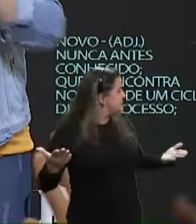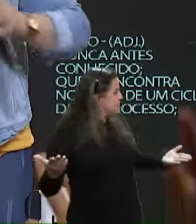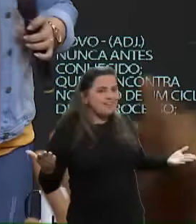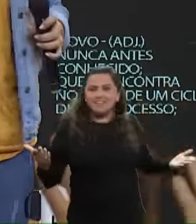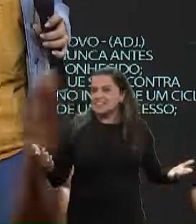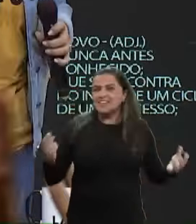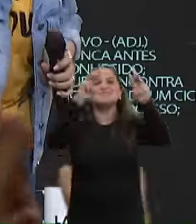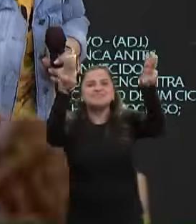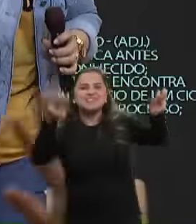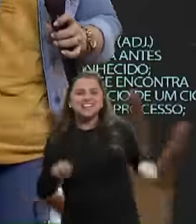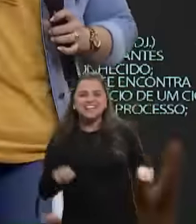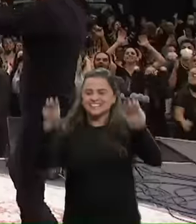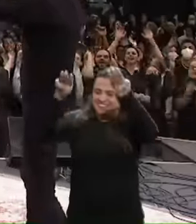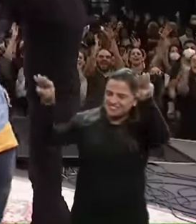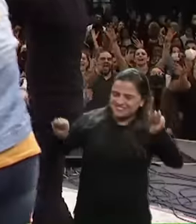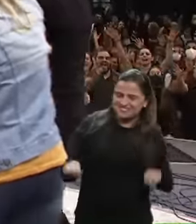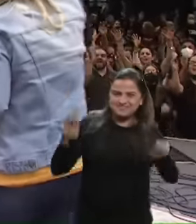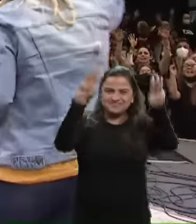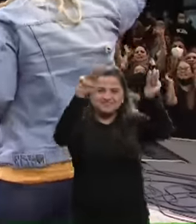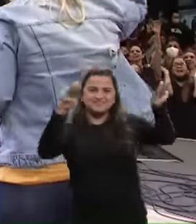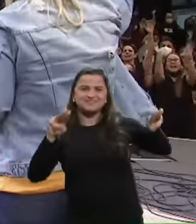gritar.